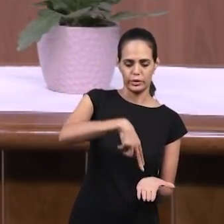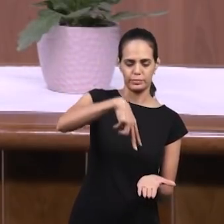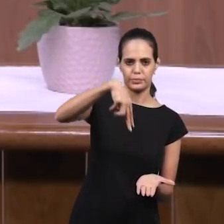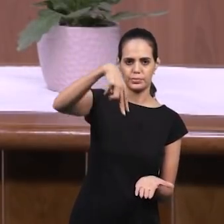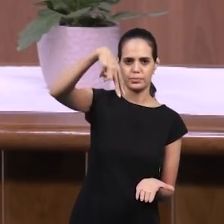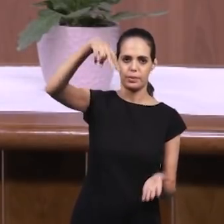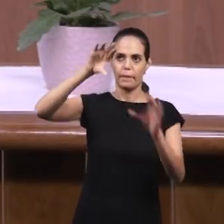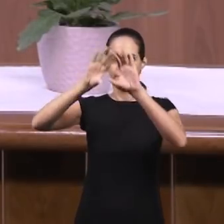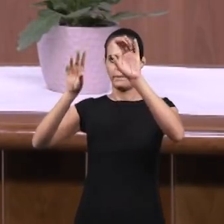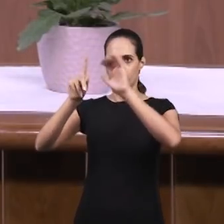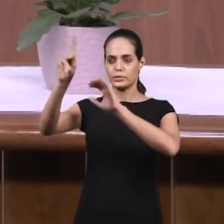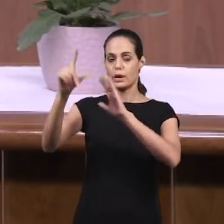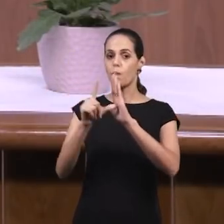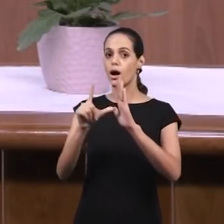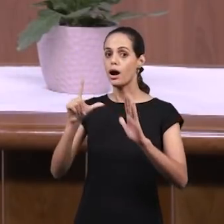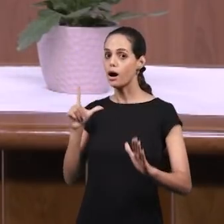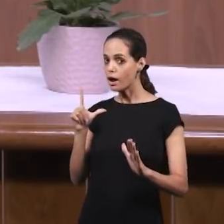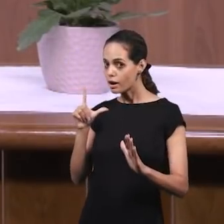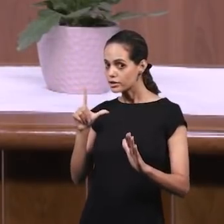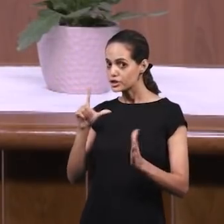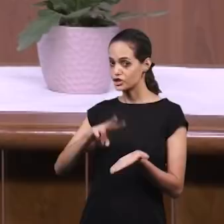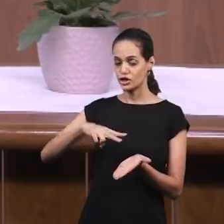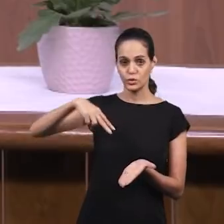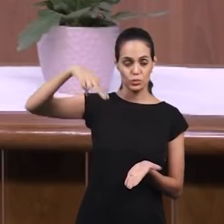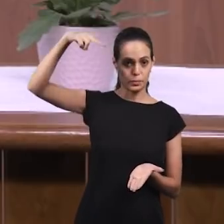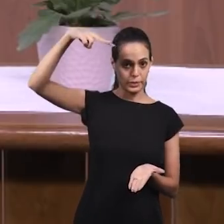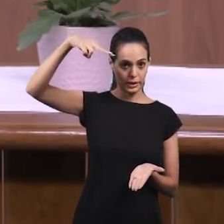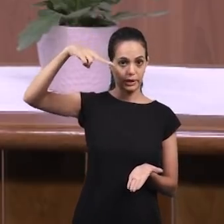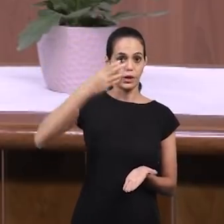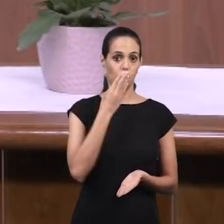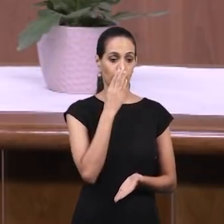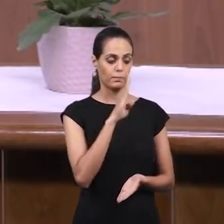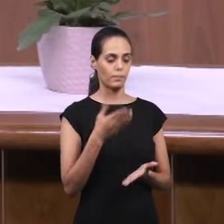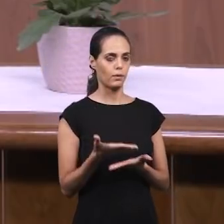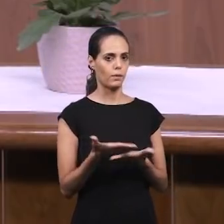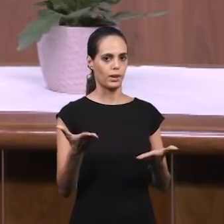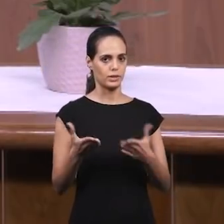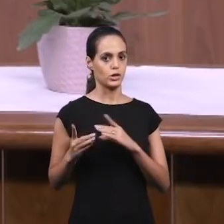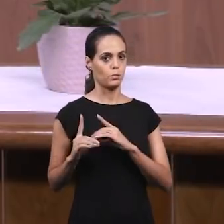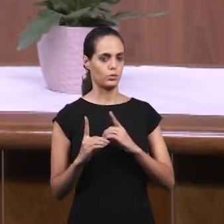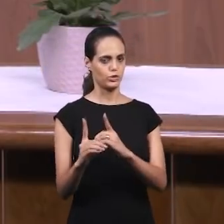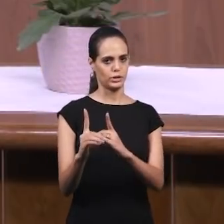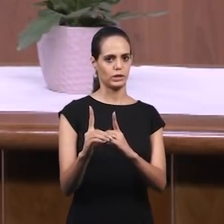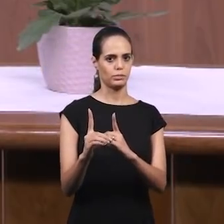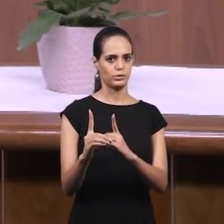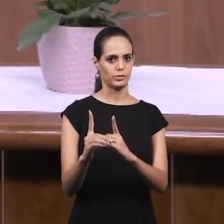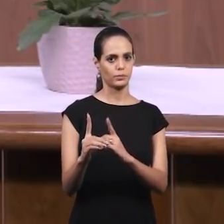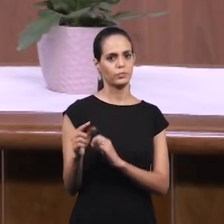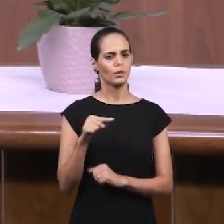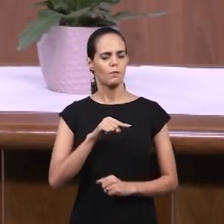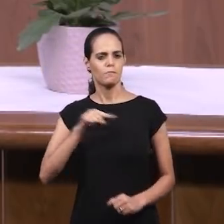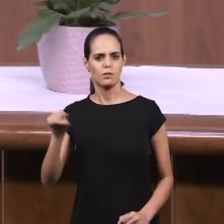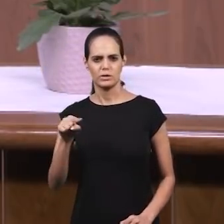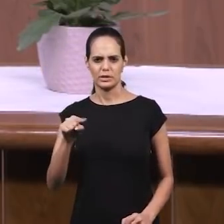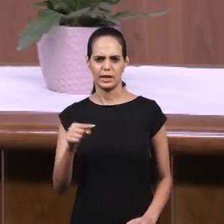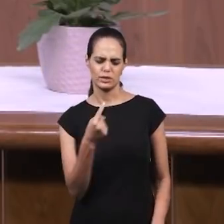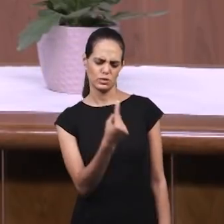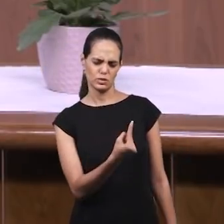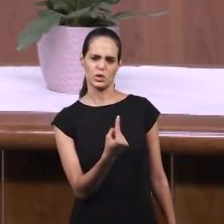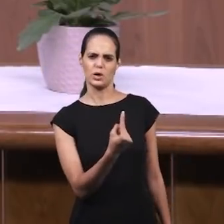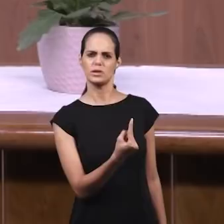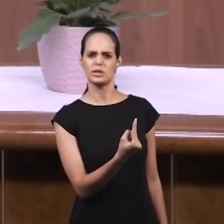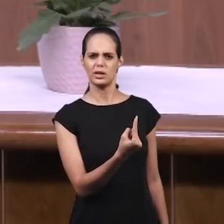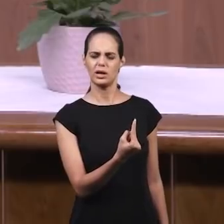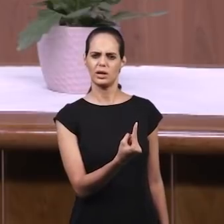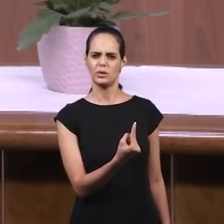promessa. Antes dele subir, ele disse, ele disse aos seus discípulos, eu não vos deixarei